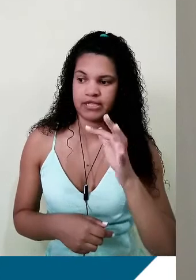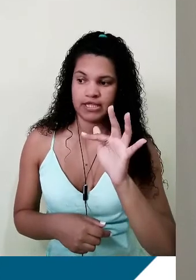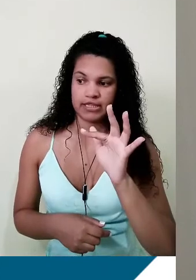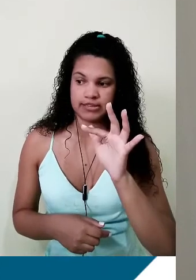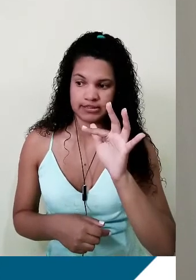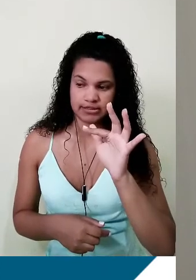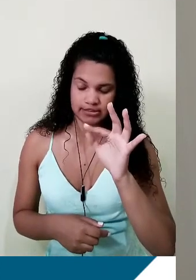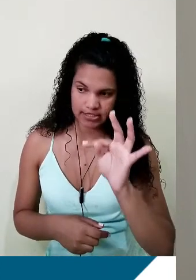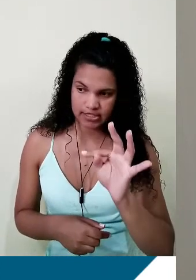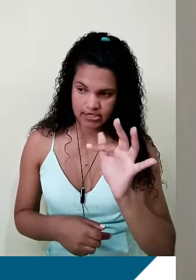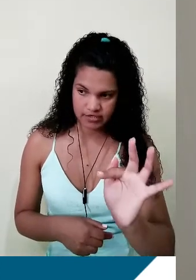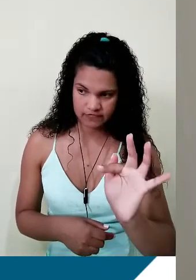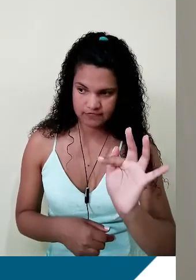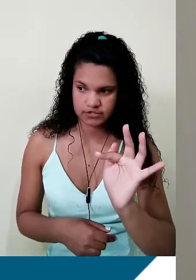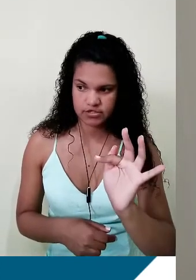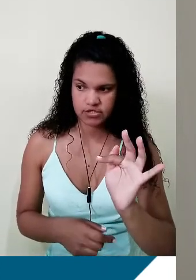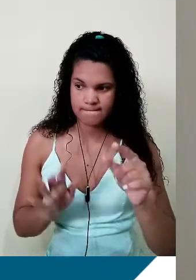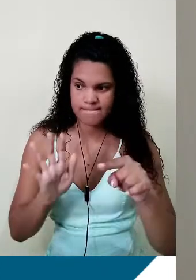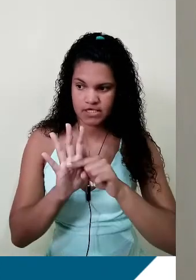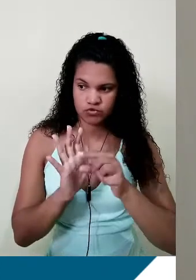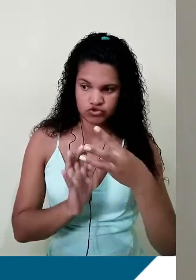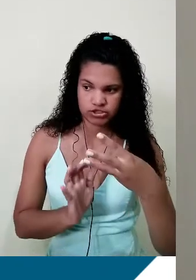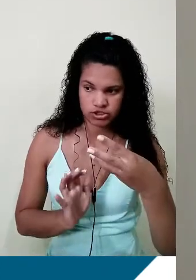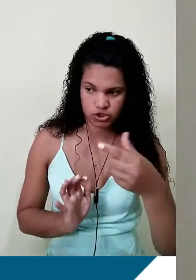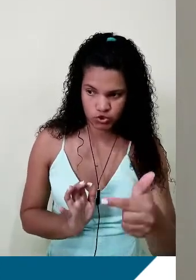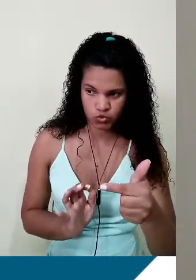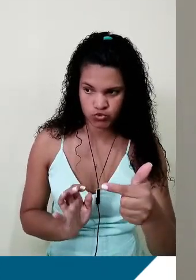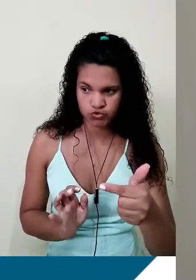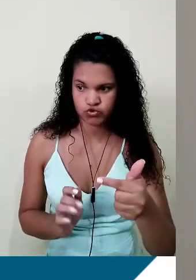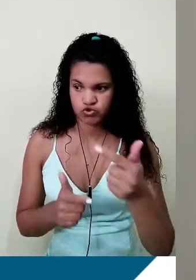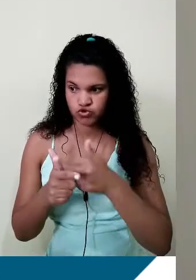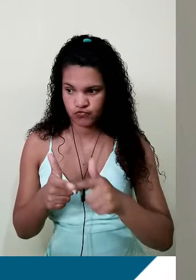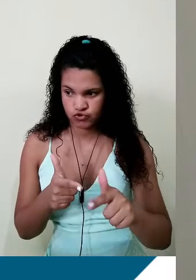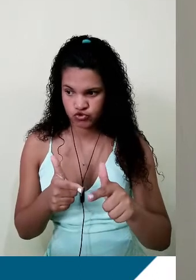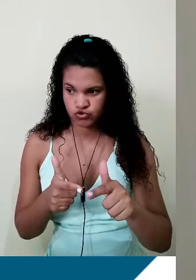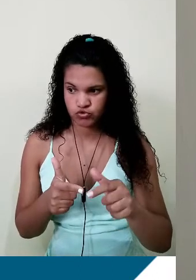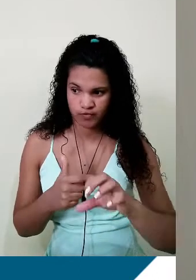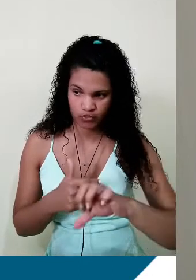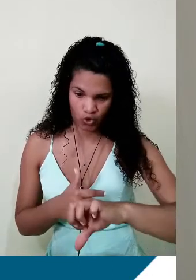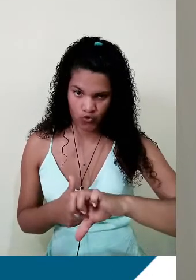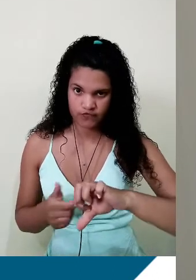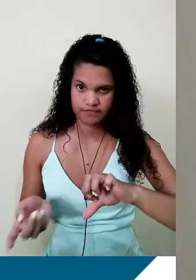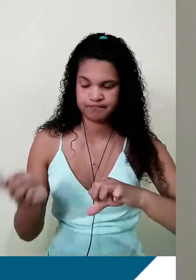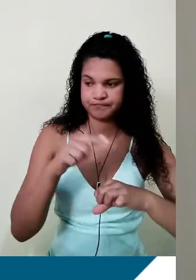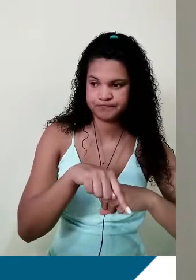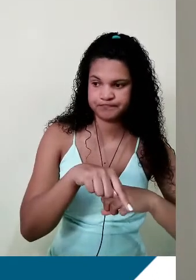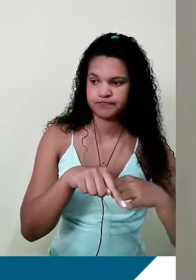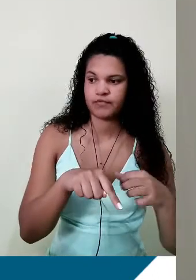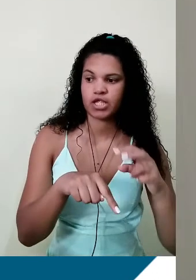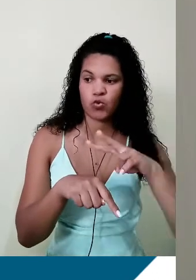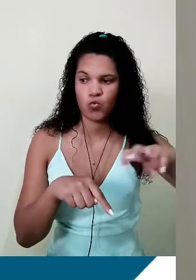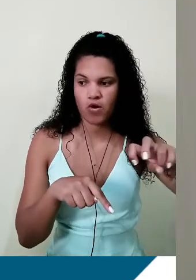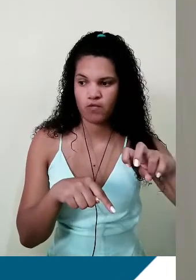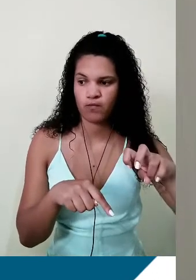menos 32 divididos por 9, que é igual